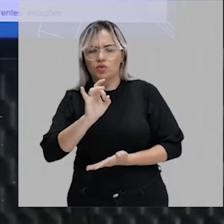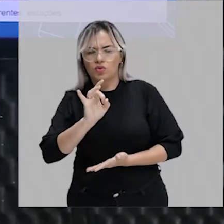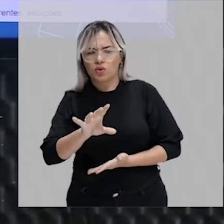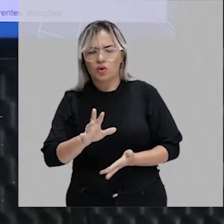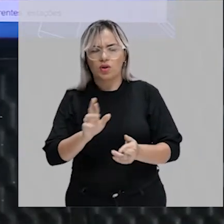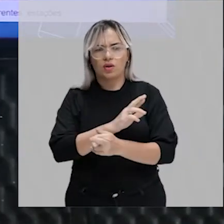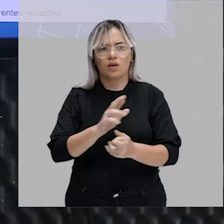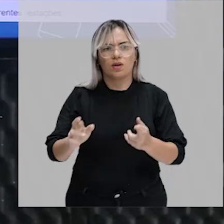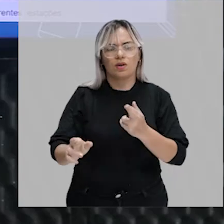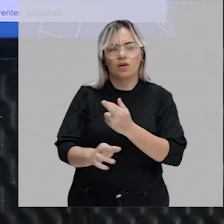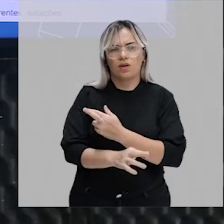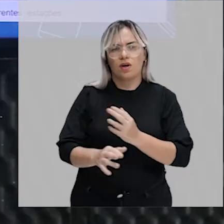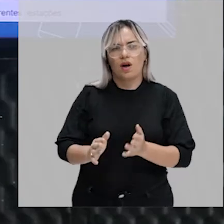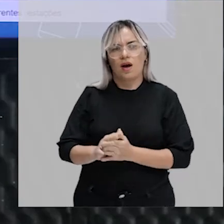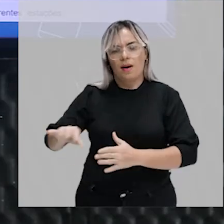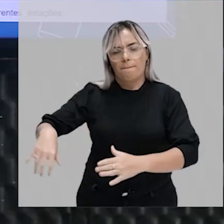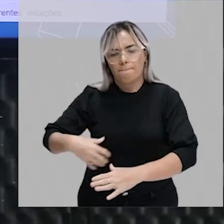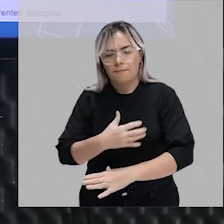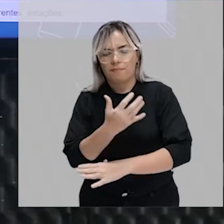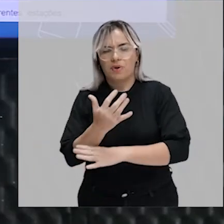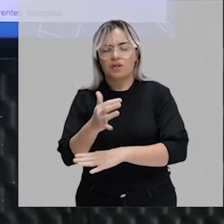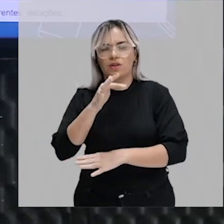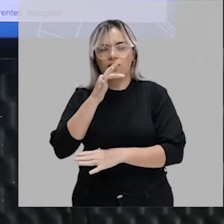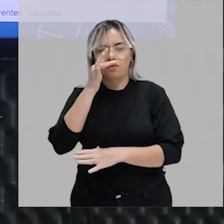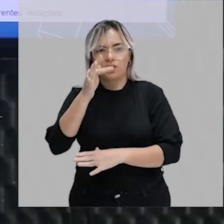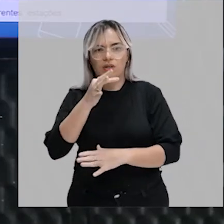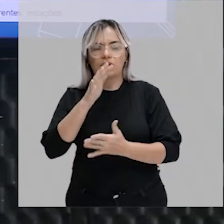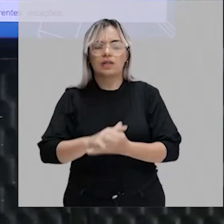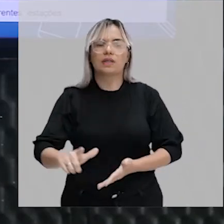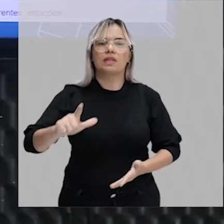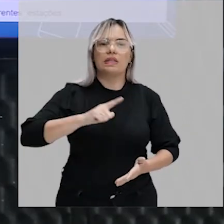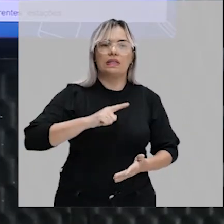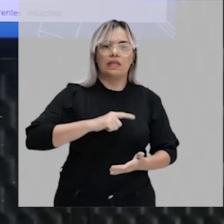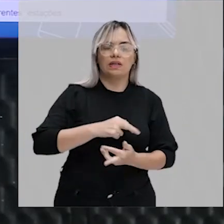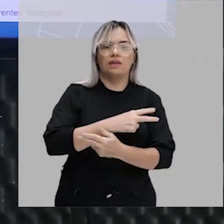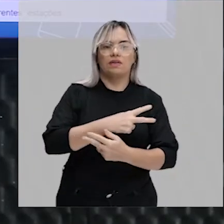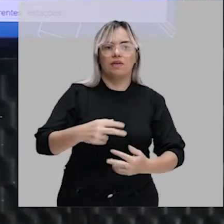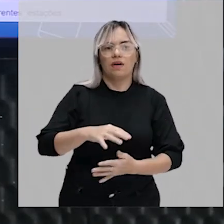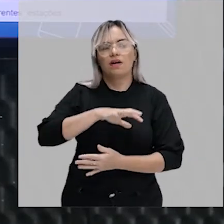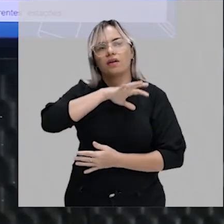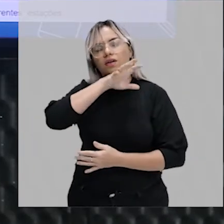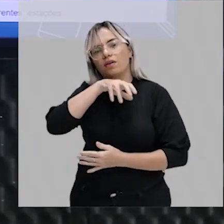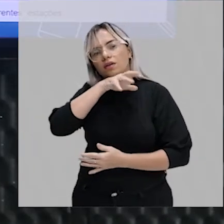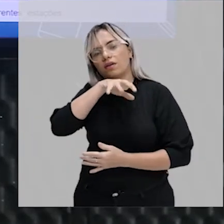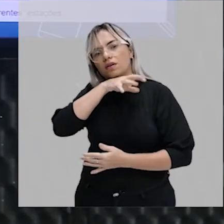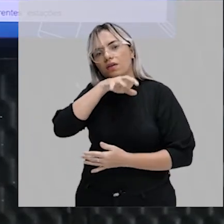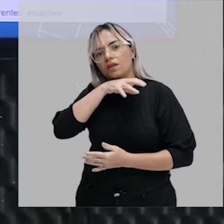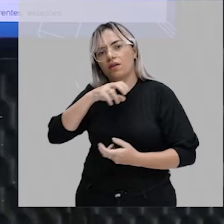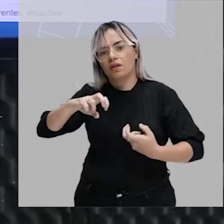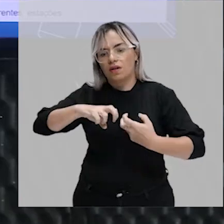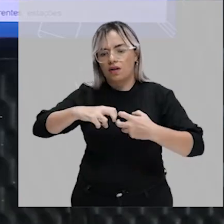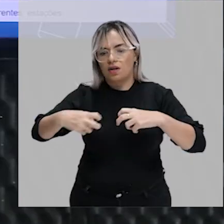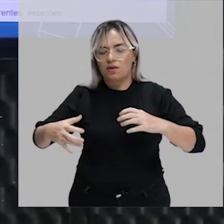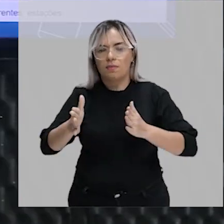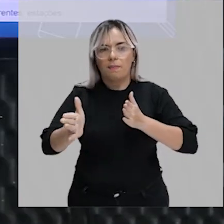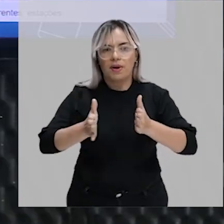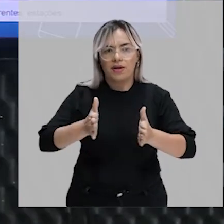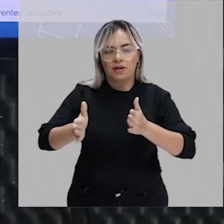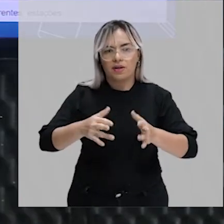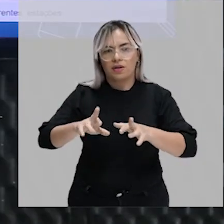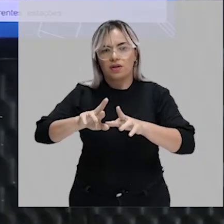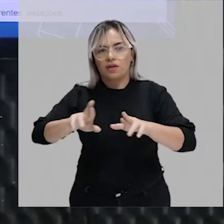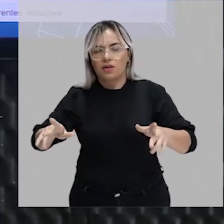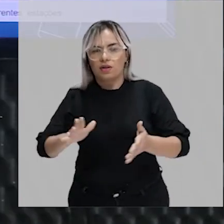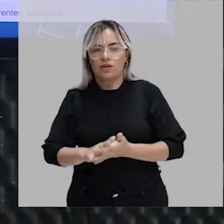relação a plantas, não, tá? Existem animais também que se reproduzem em épocas diferentes. Digamos que eu